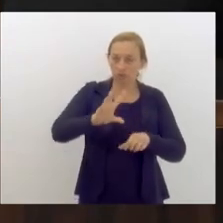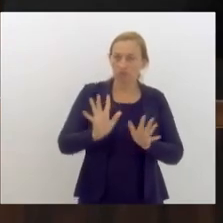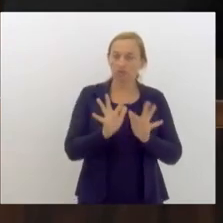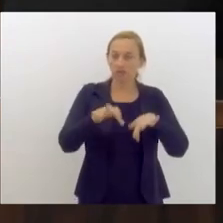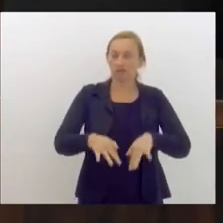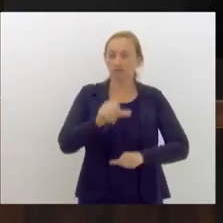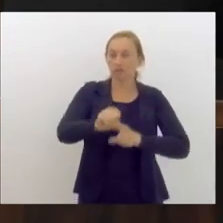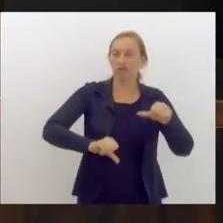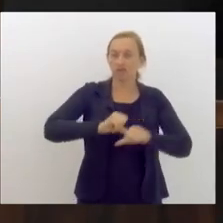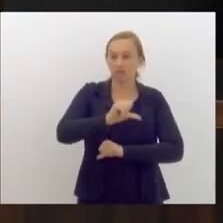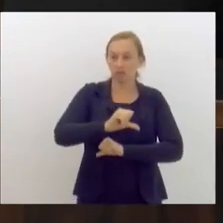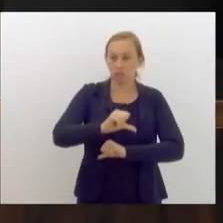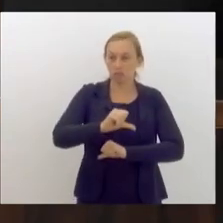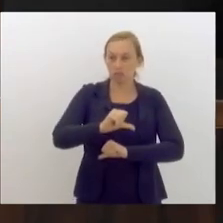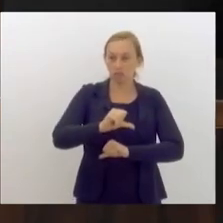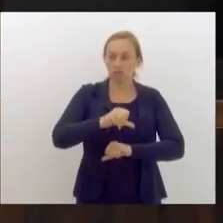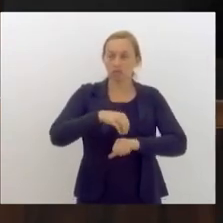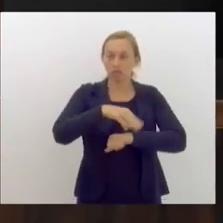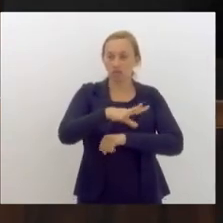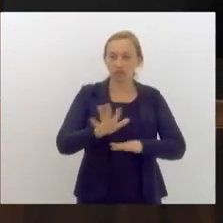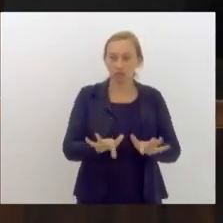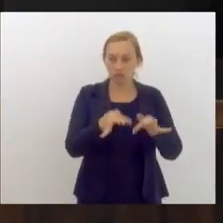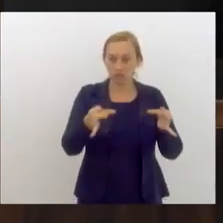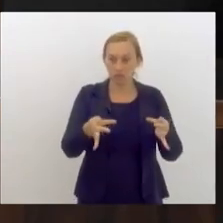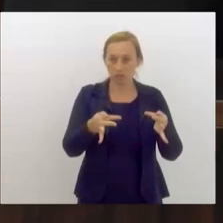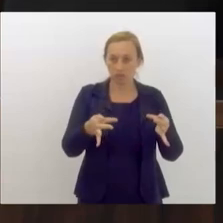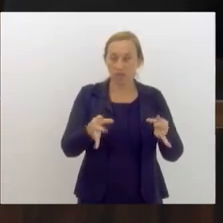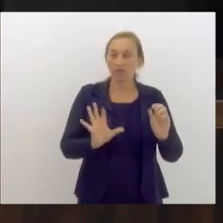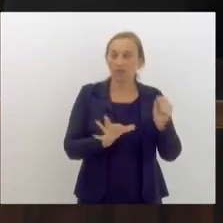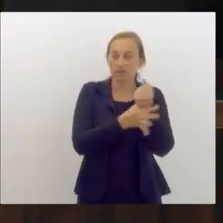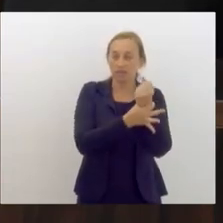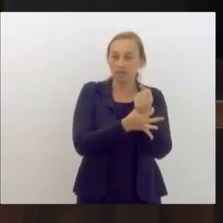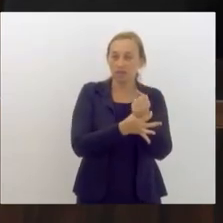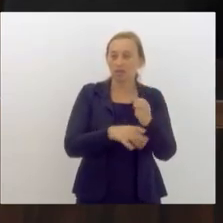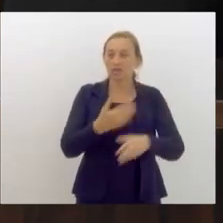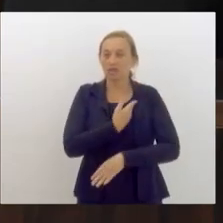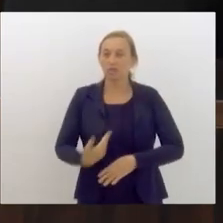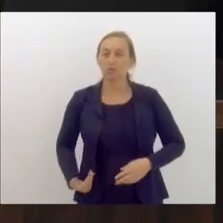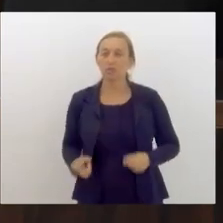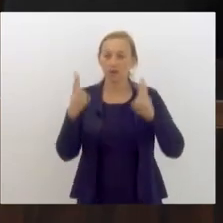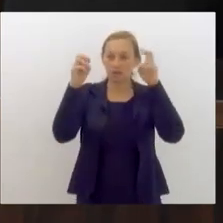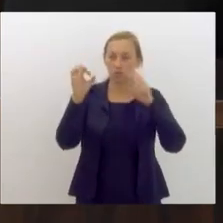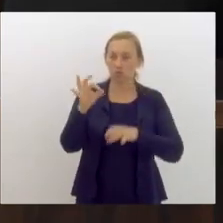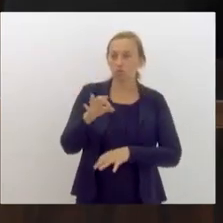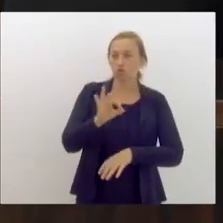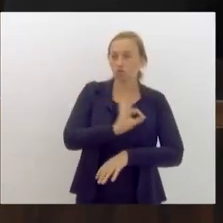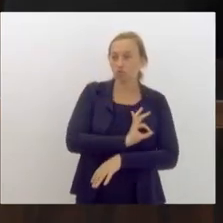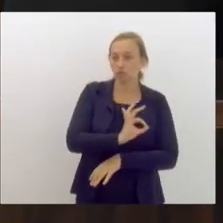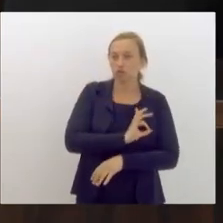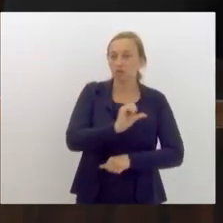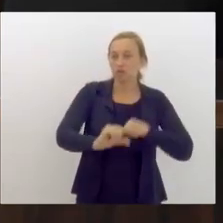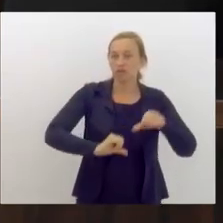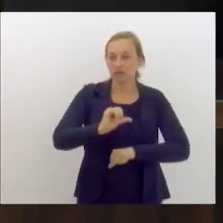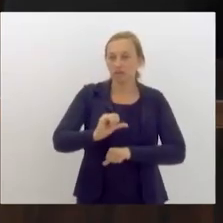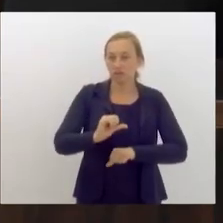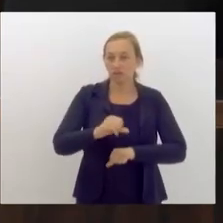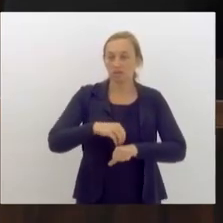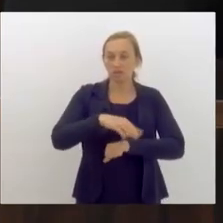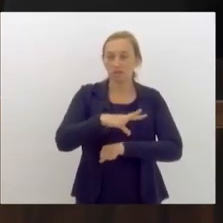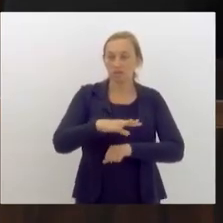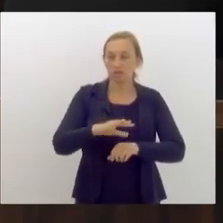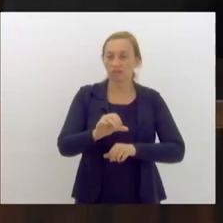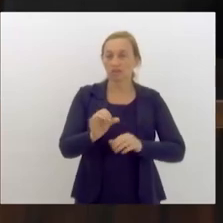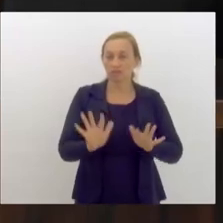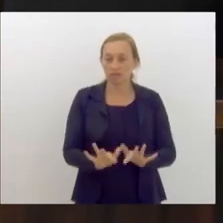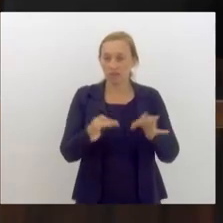pela transformação e indicação simples de segurança pública e assuntos de polícia pela transformação indicação simples